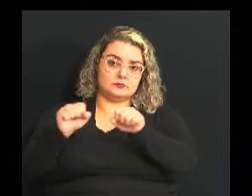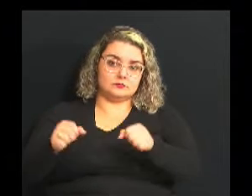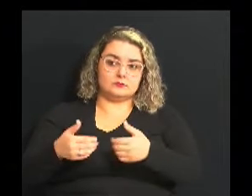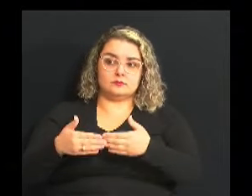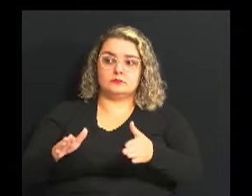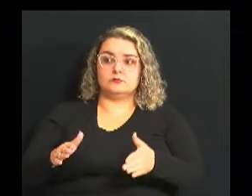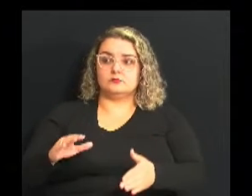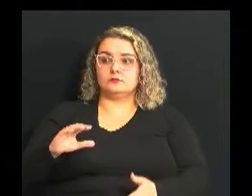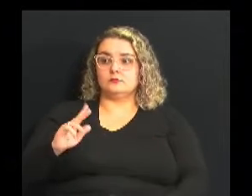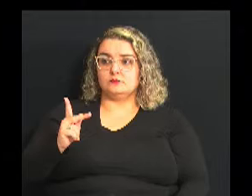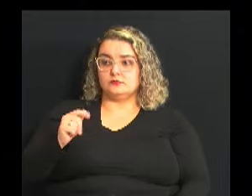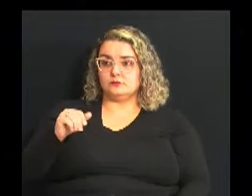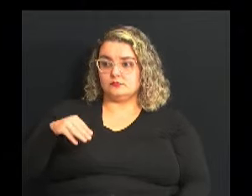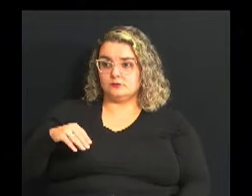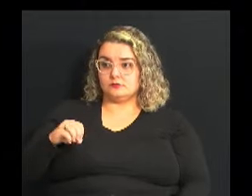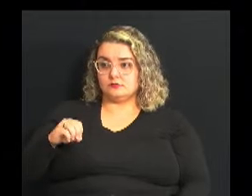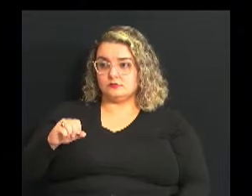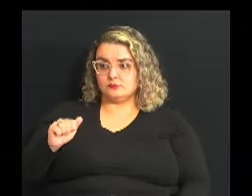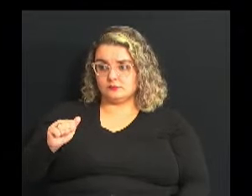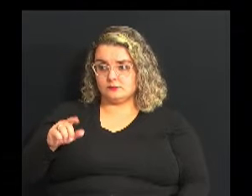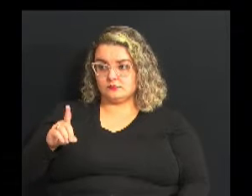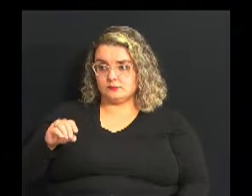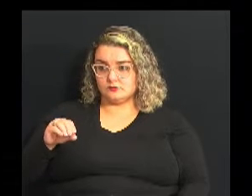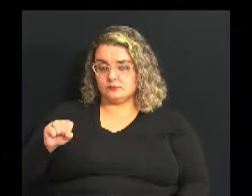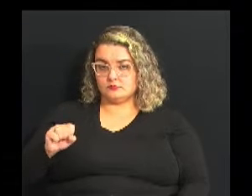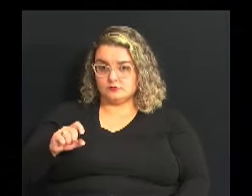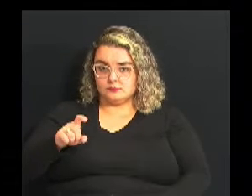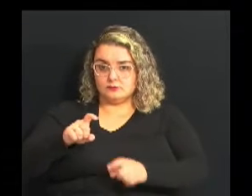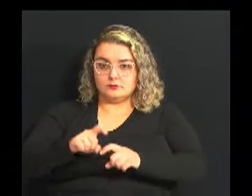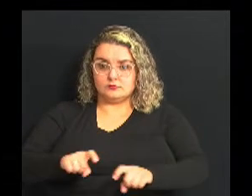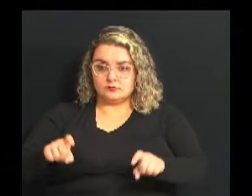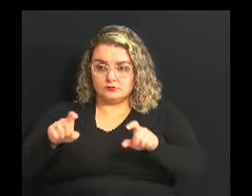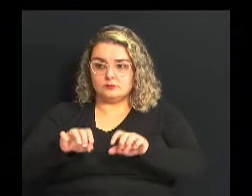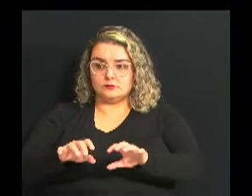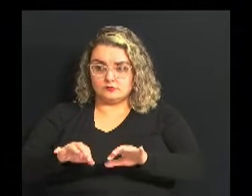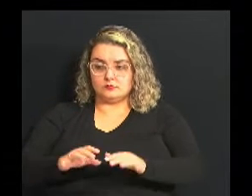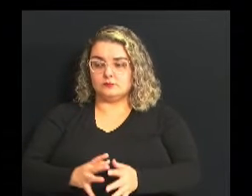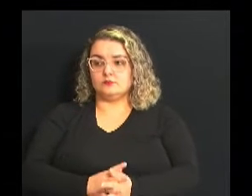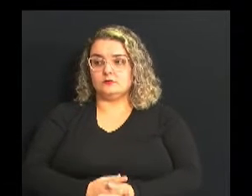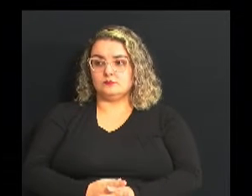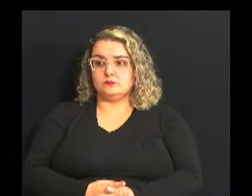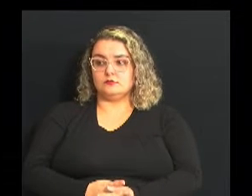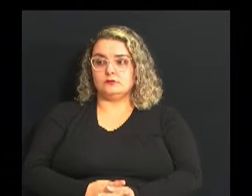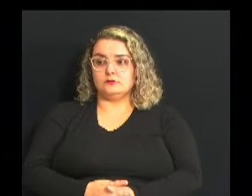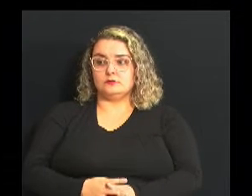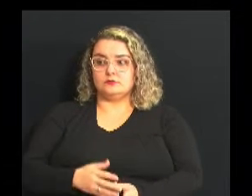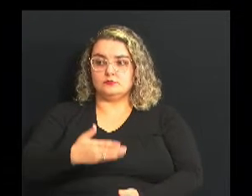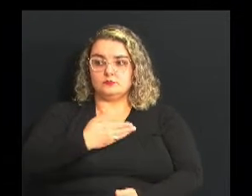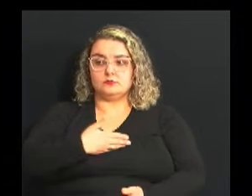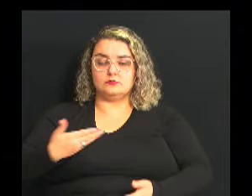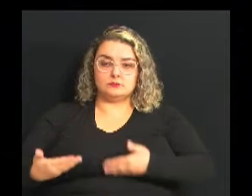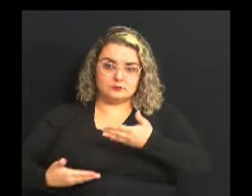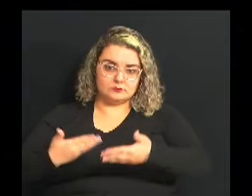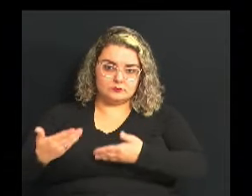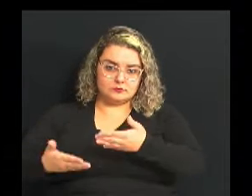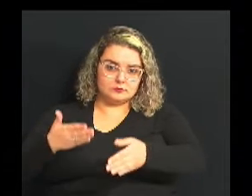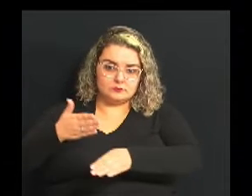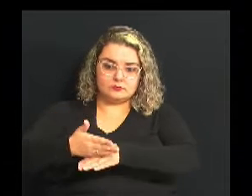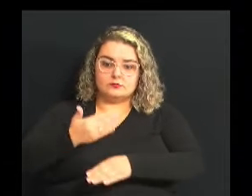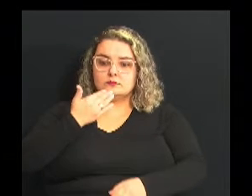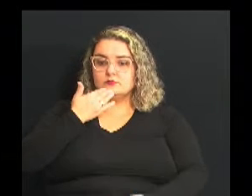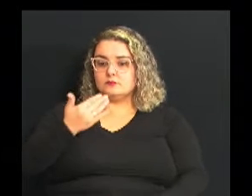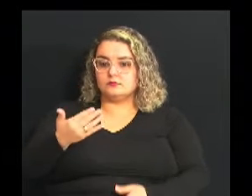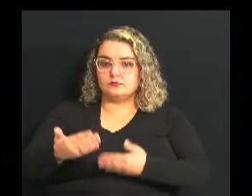chamados, né, aqui de informática, que os funcionários, né, eles acessam para solicitar algum serviço,